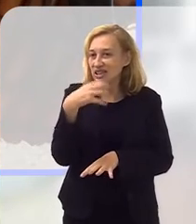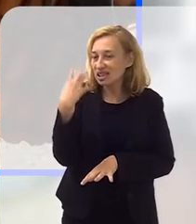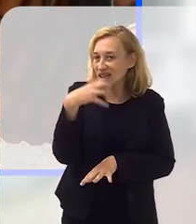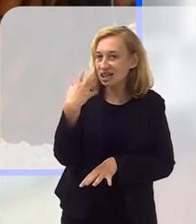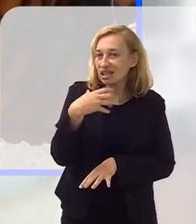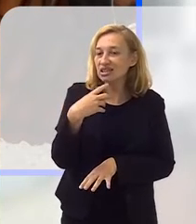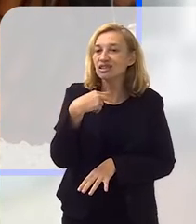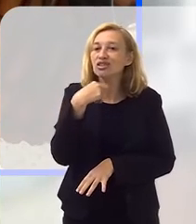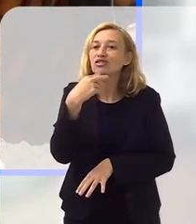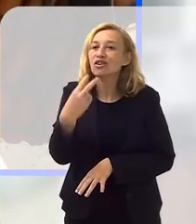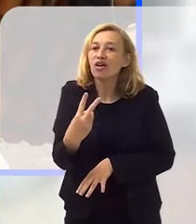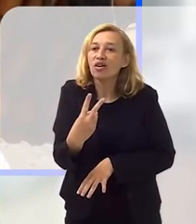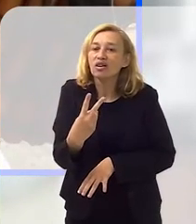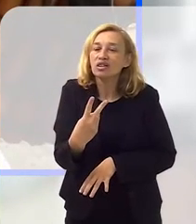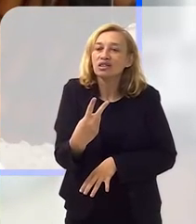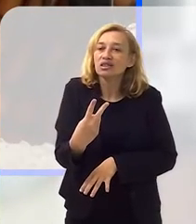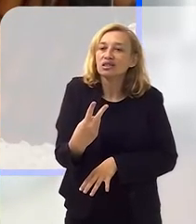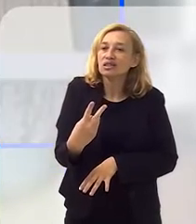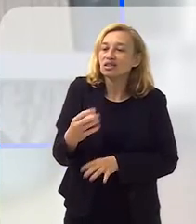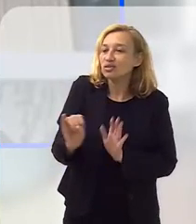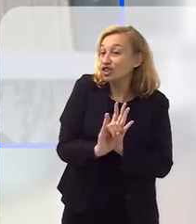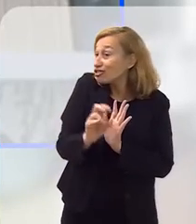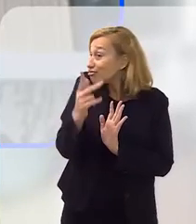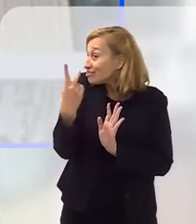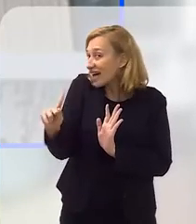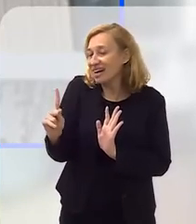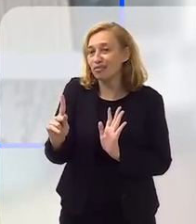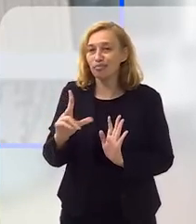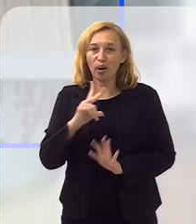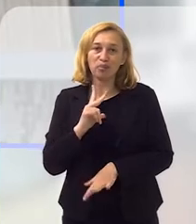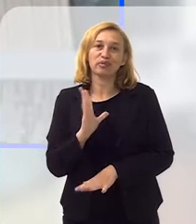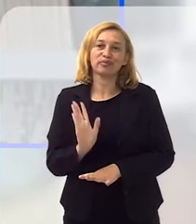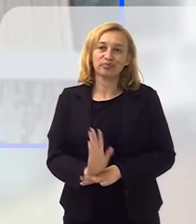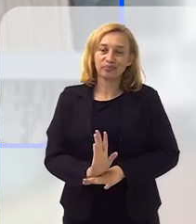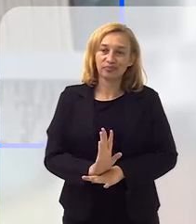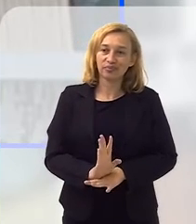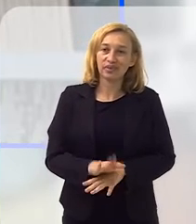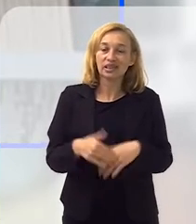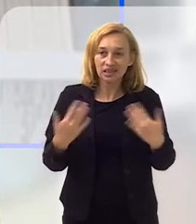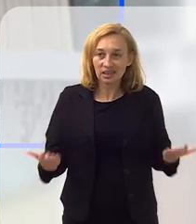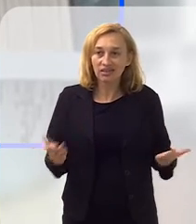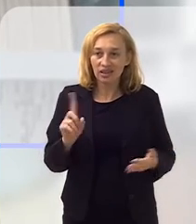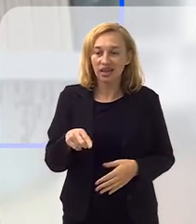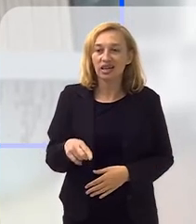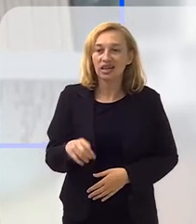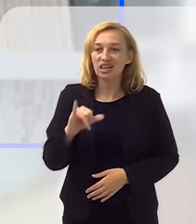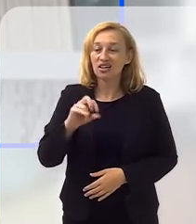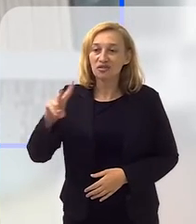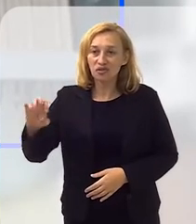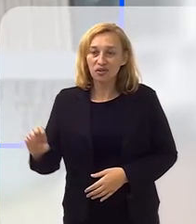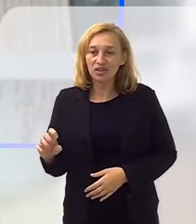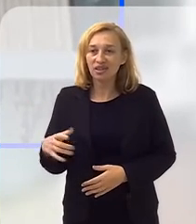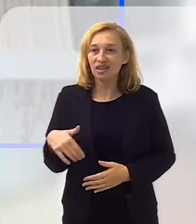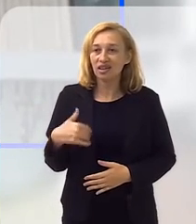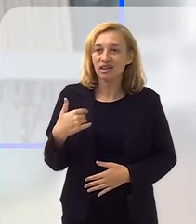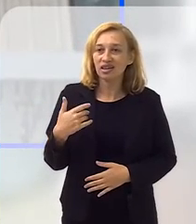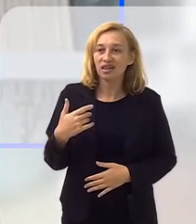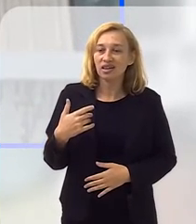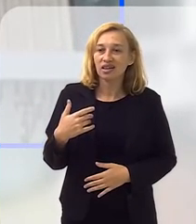com seus contracantos, abrindo vozes, cantando de um jeito que só ela cantava. Enfim, então é isso, Dona